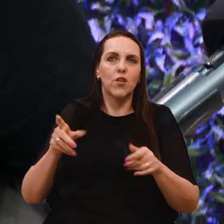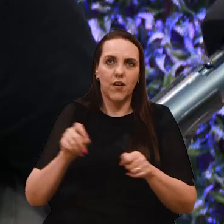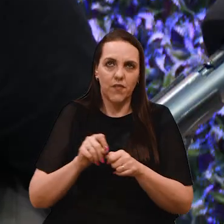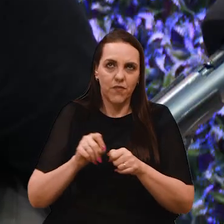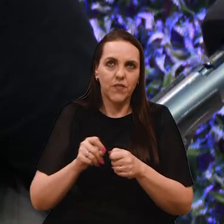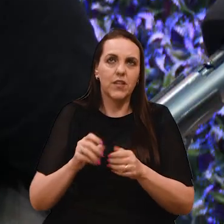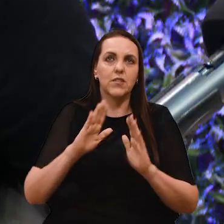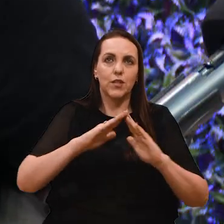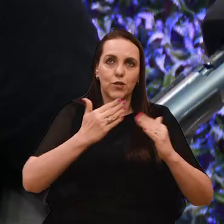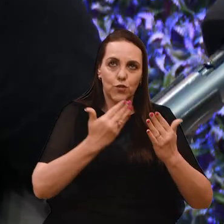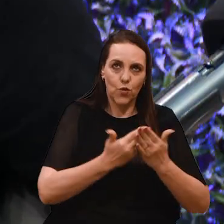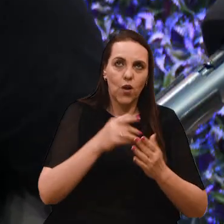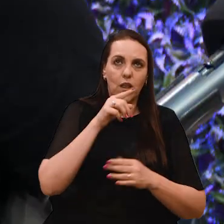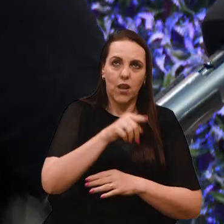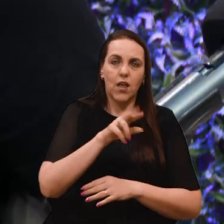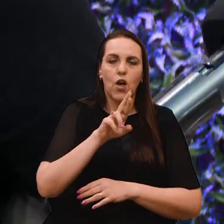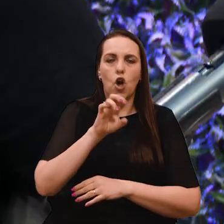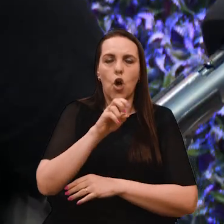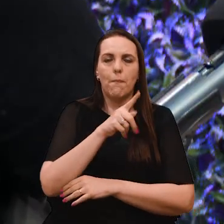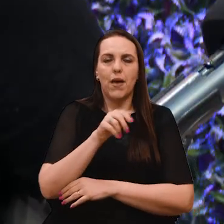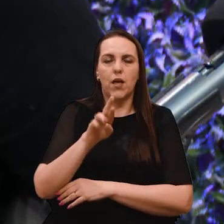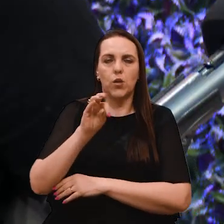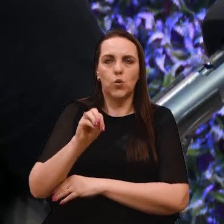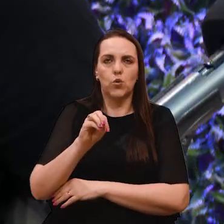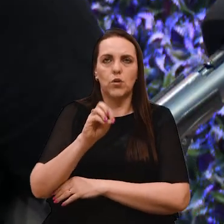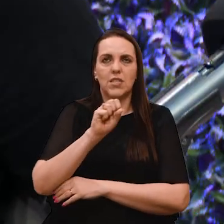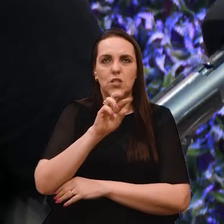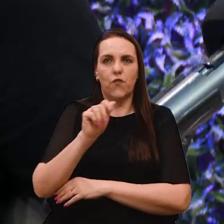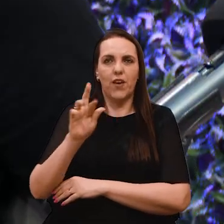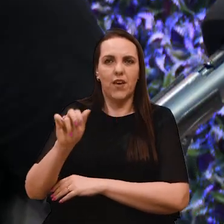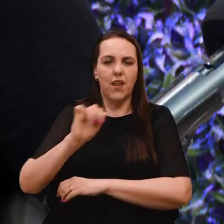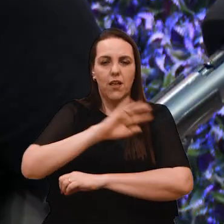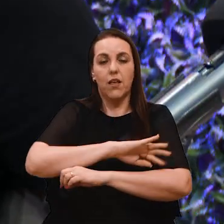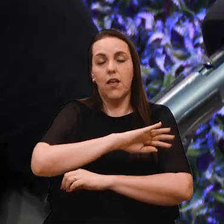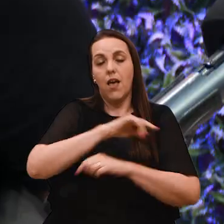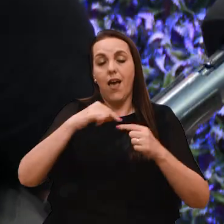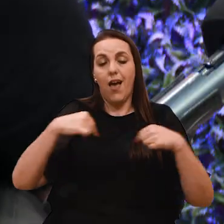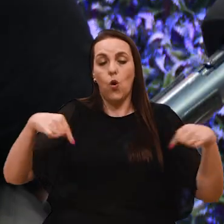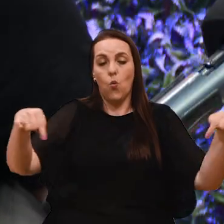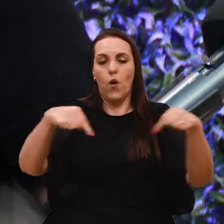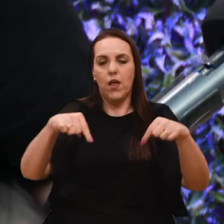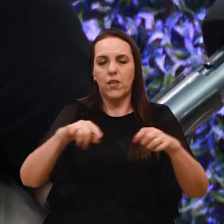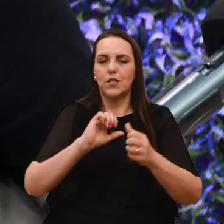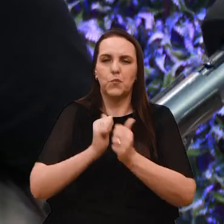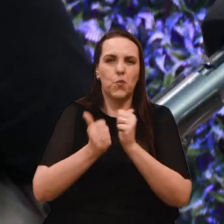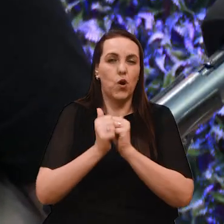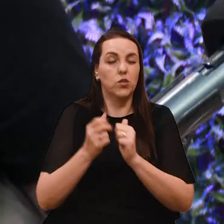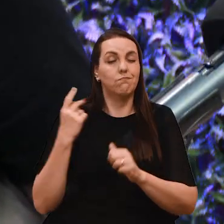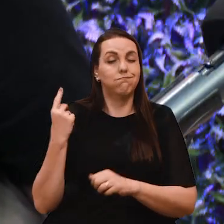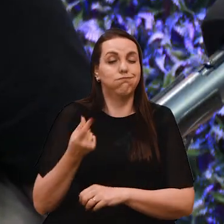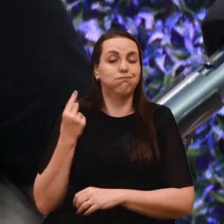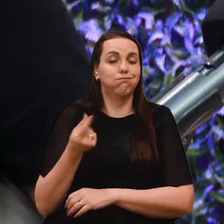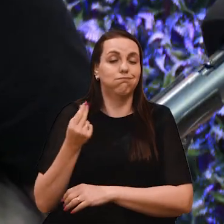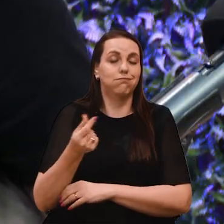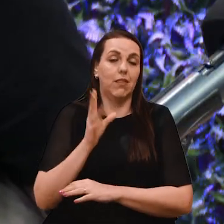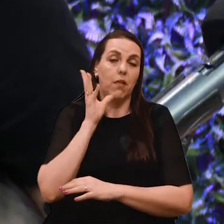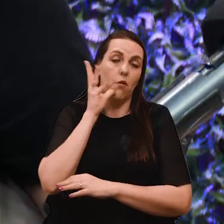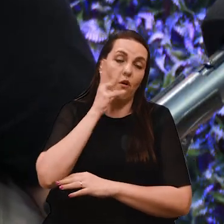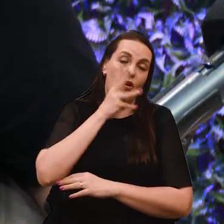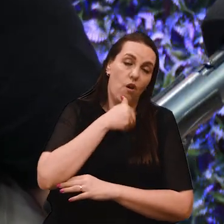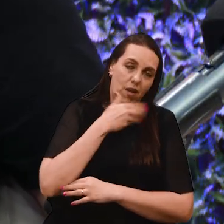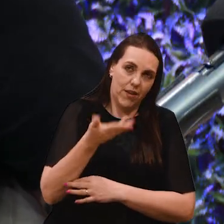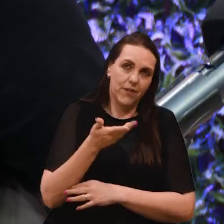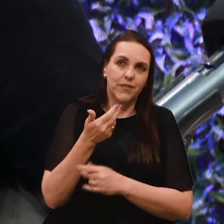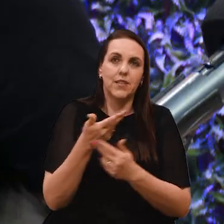escola lá, Governador Roberto Silveira, daquela quadra que está uma novela há um tempão. Então, tem várias coisas desse ano também, nós